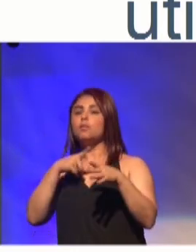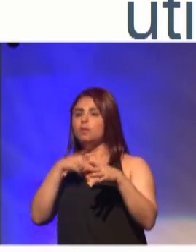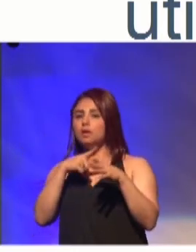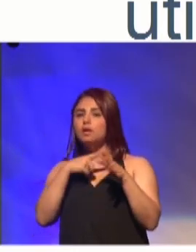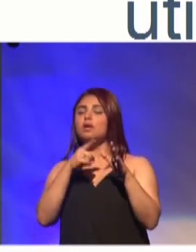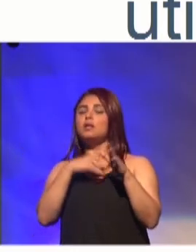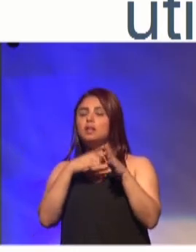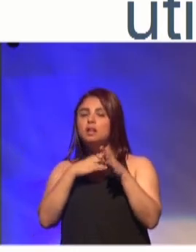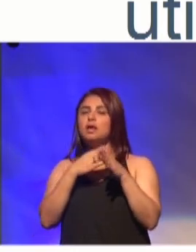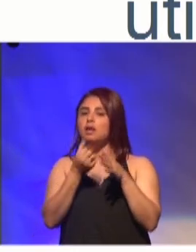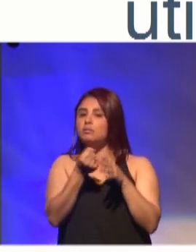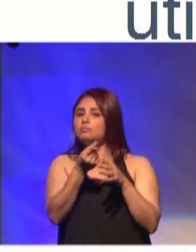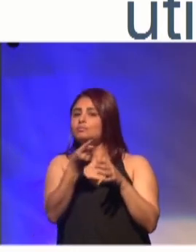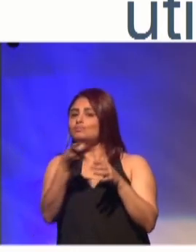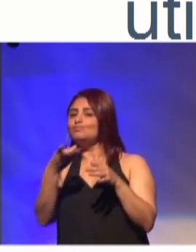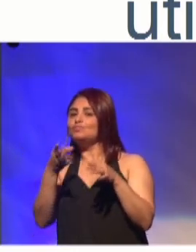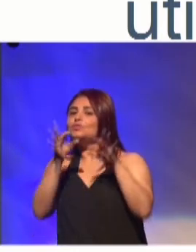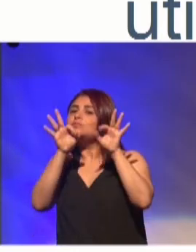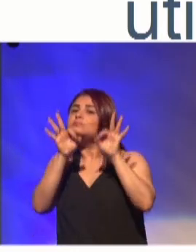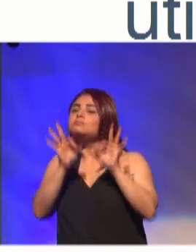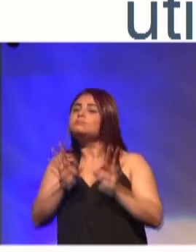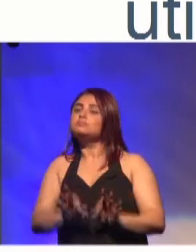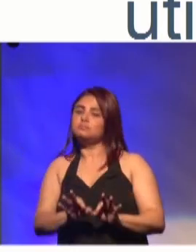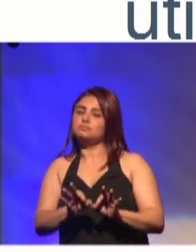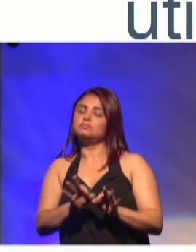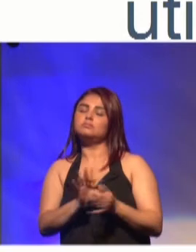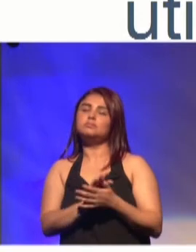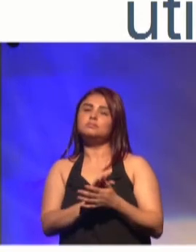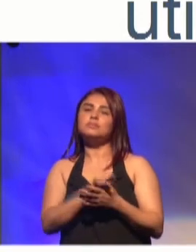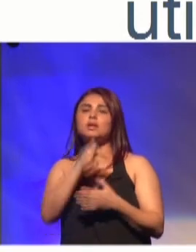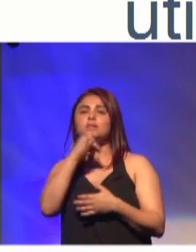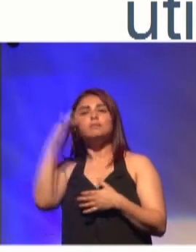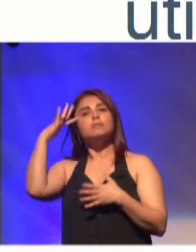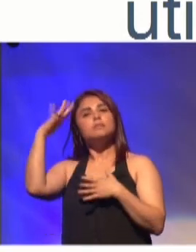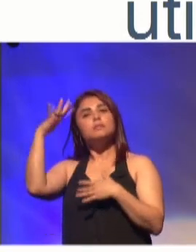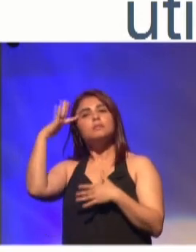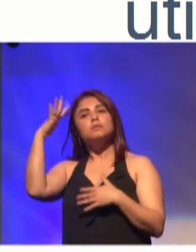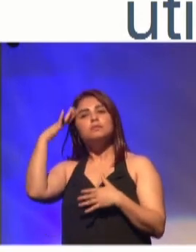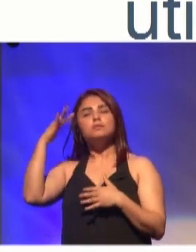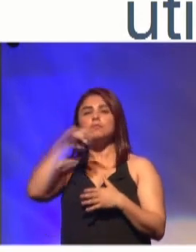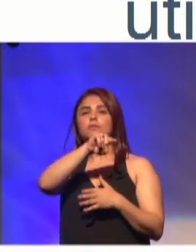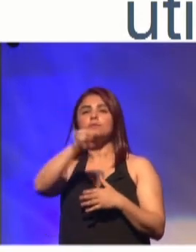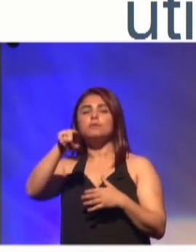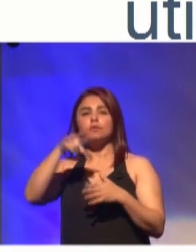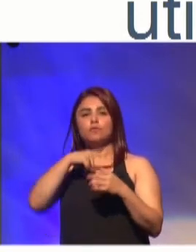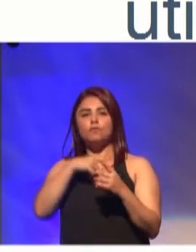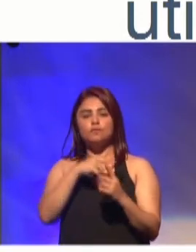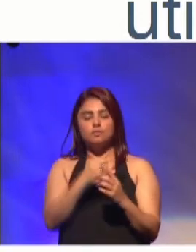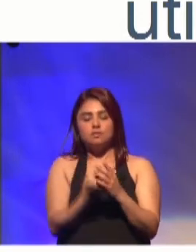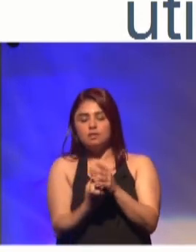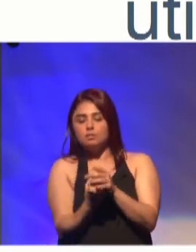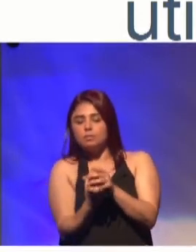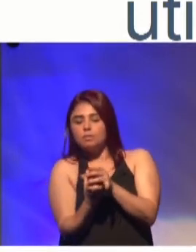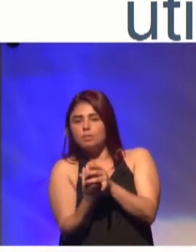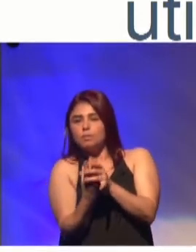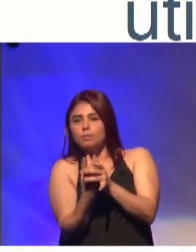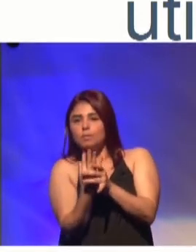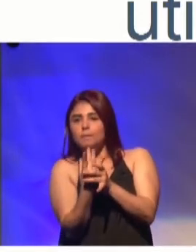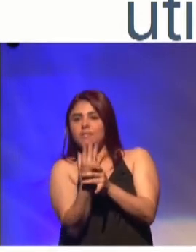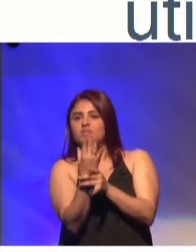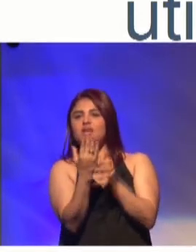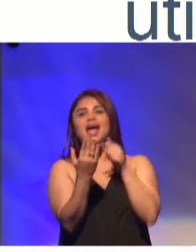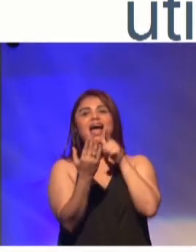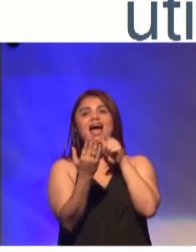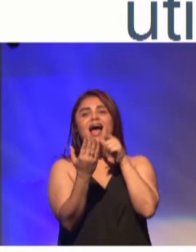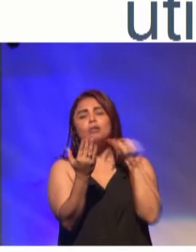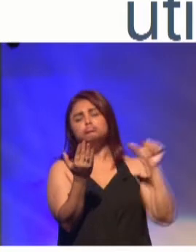dose adequada tem que ser feita. Imaginem se você tiver uma plantinha. Se você colocar água